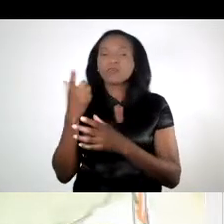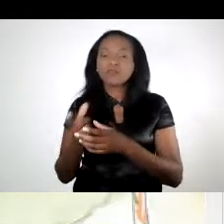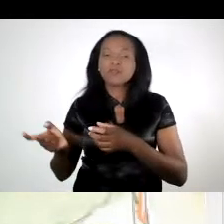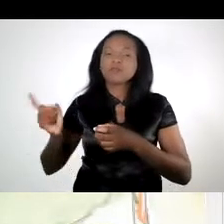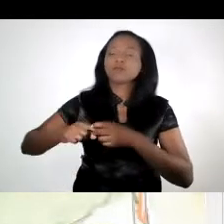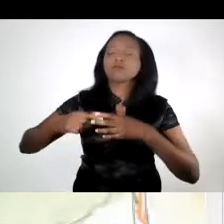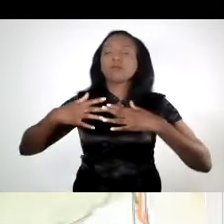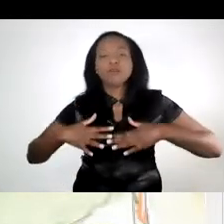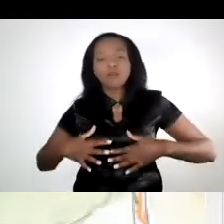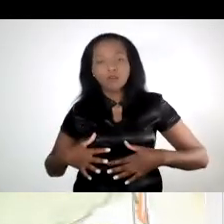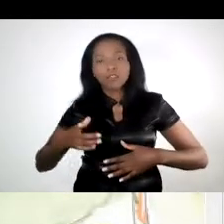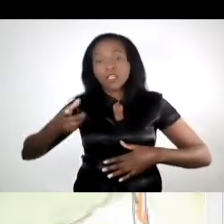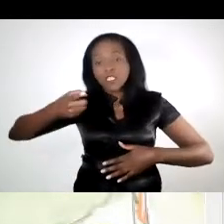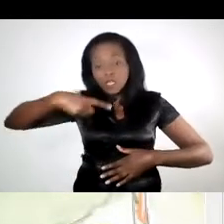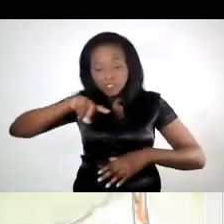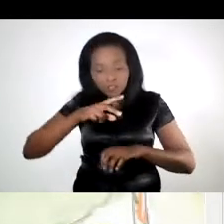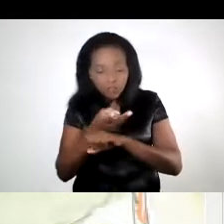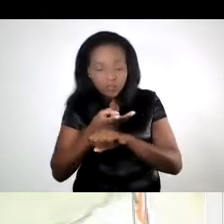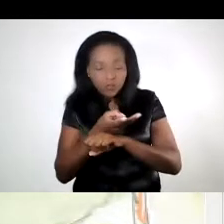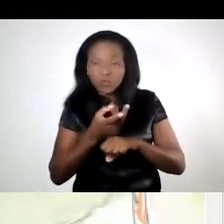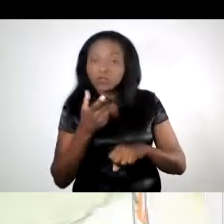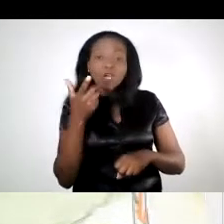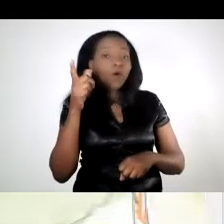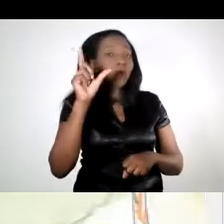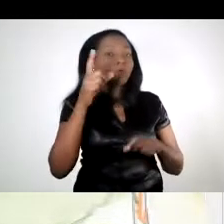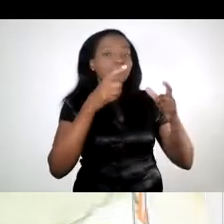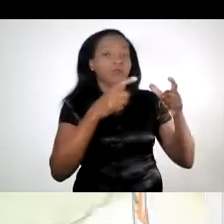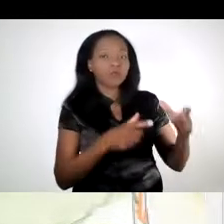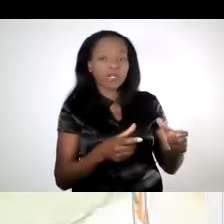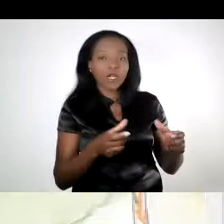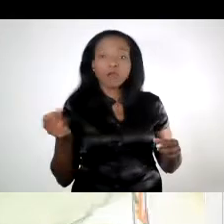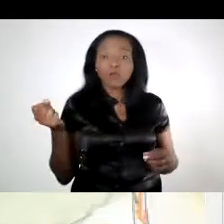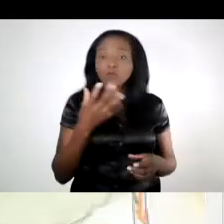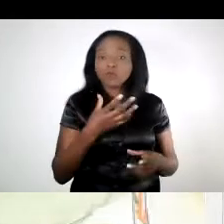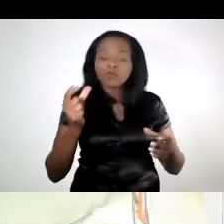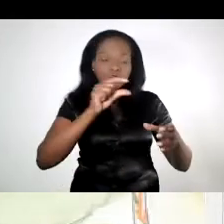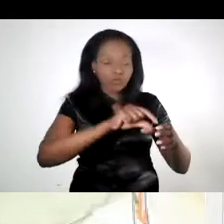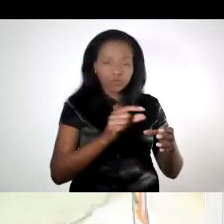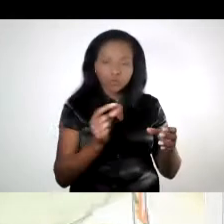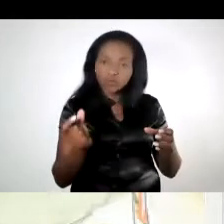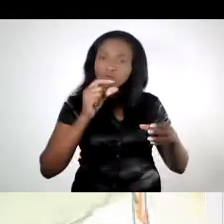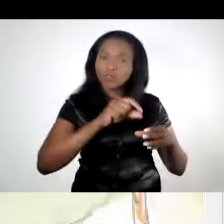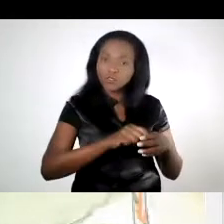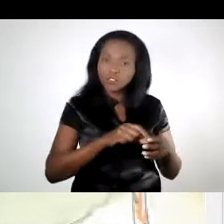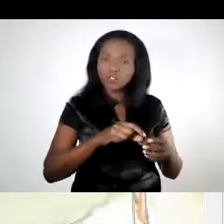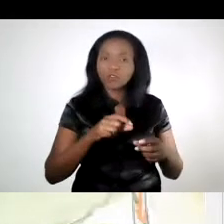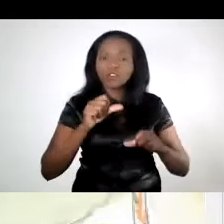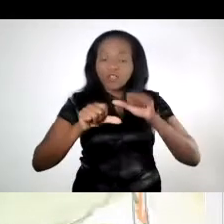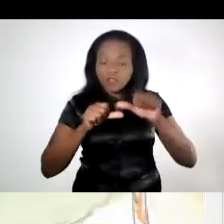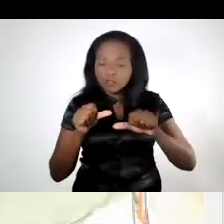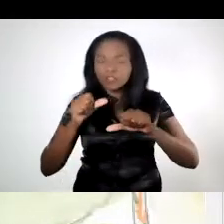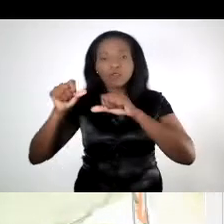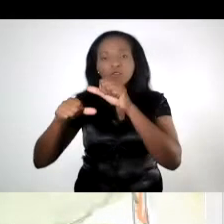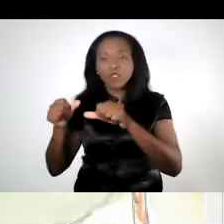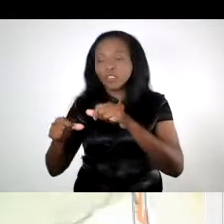outra área para novos plantios. Vamos fazendo um rodízio das